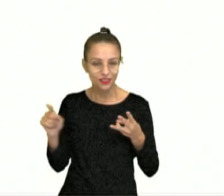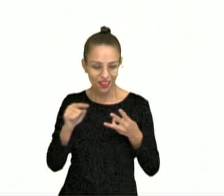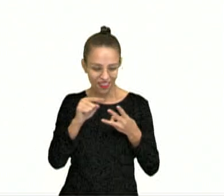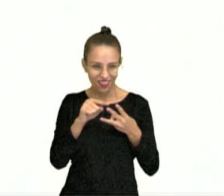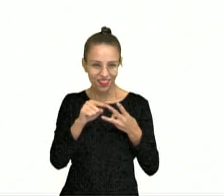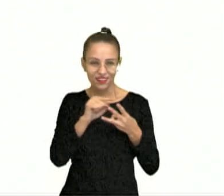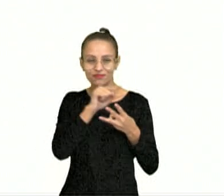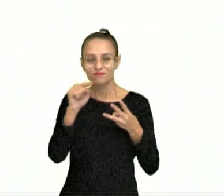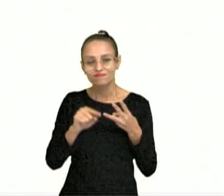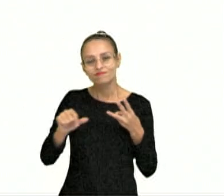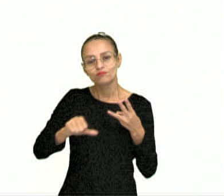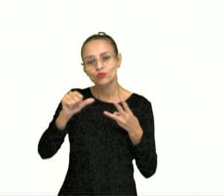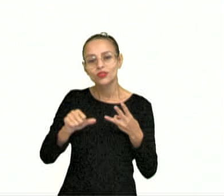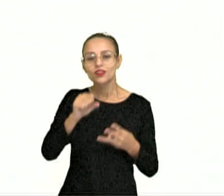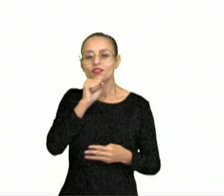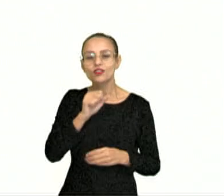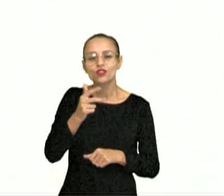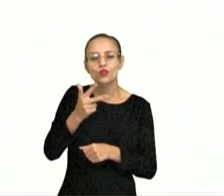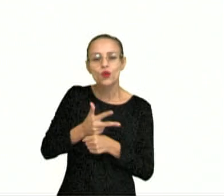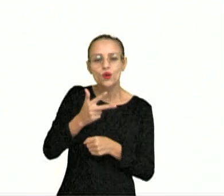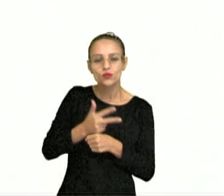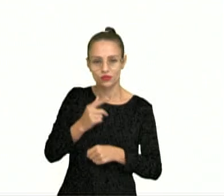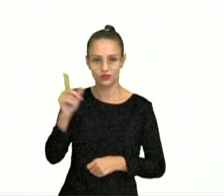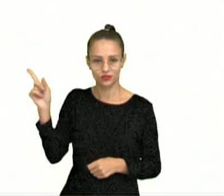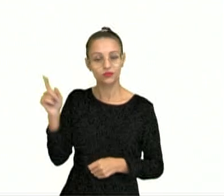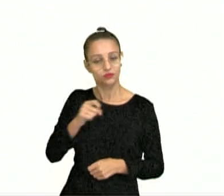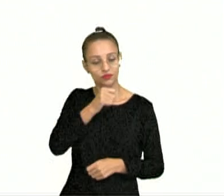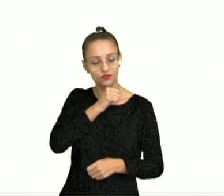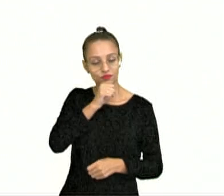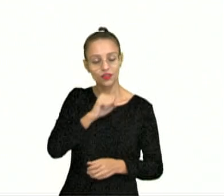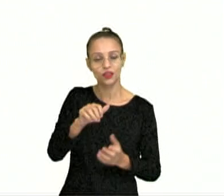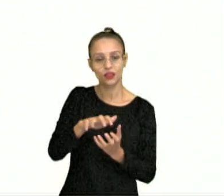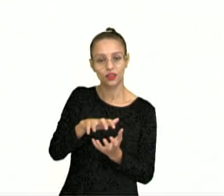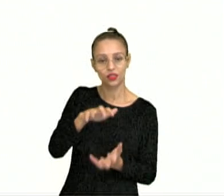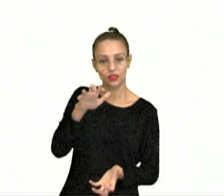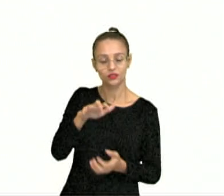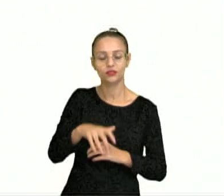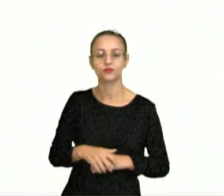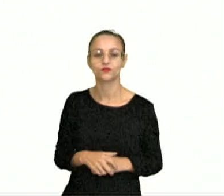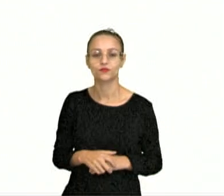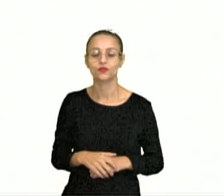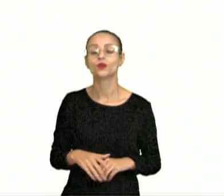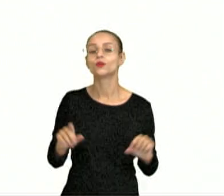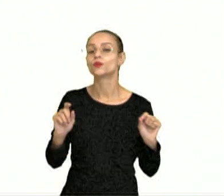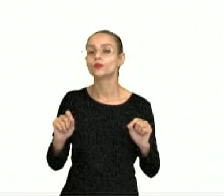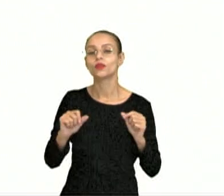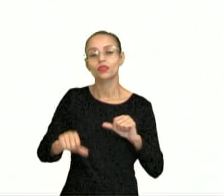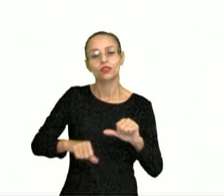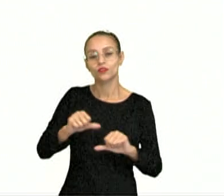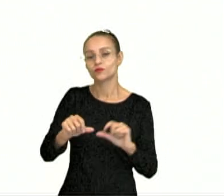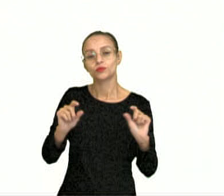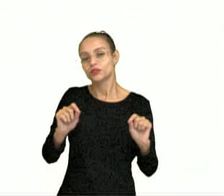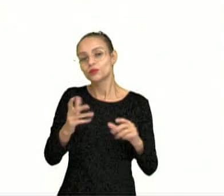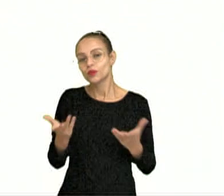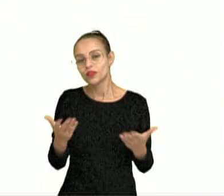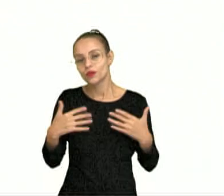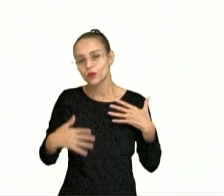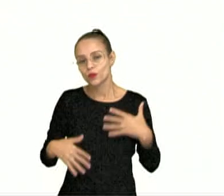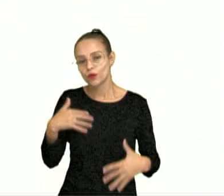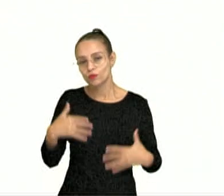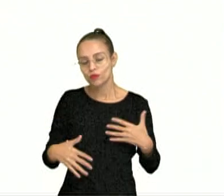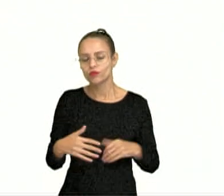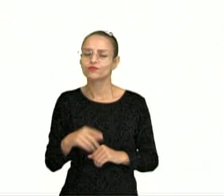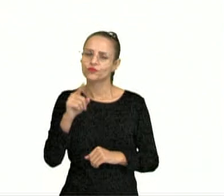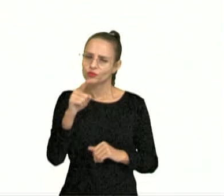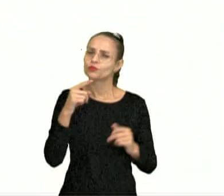imagem vai se tornar uma idosa, vai envelhecer. Quais transformações ocorreram no seu corpo? E eu quero que